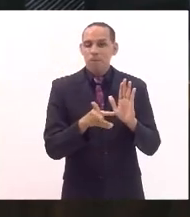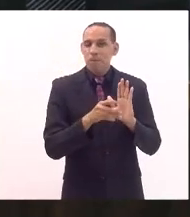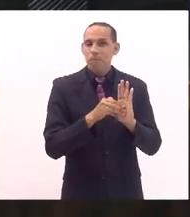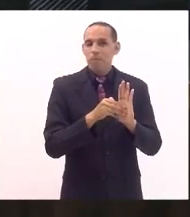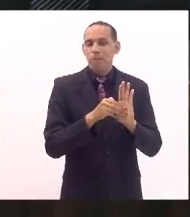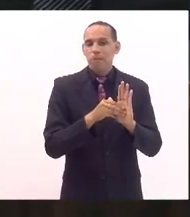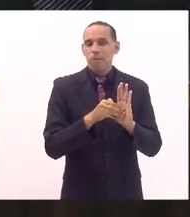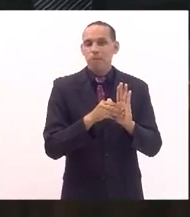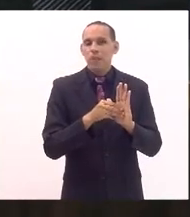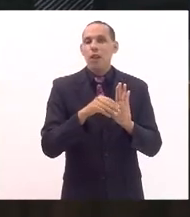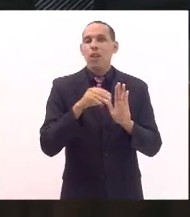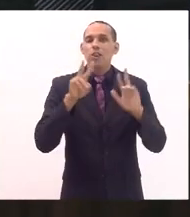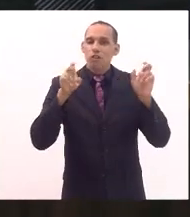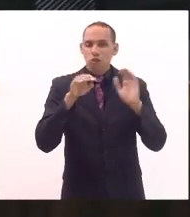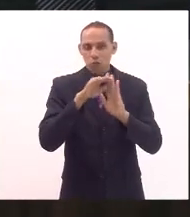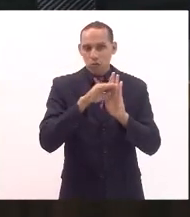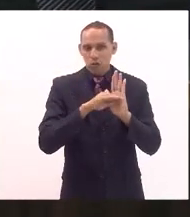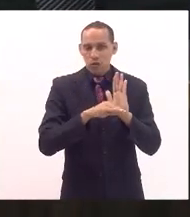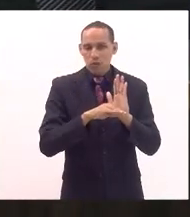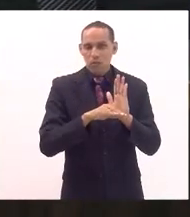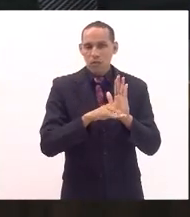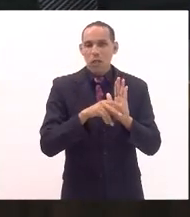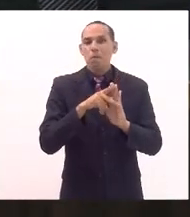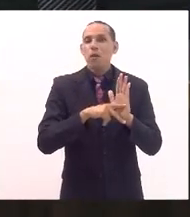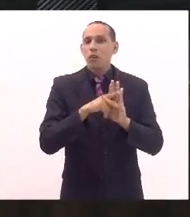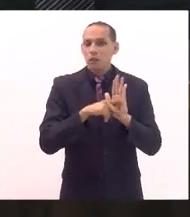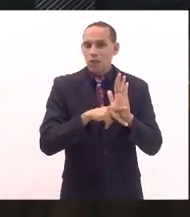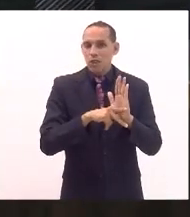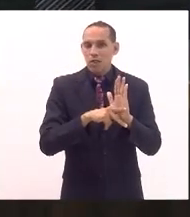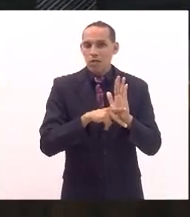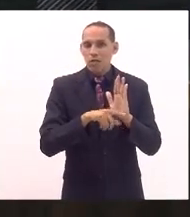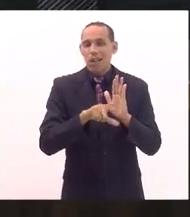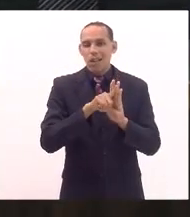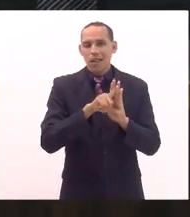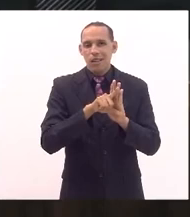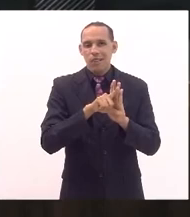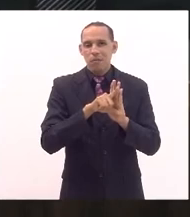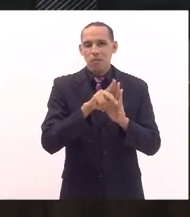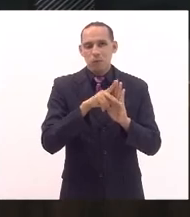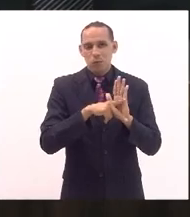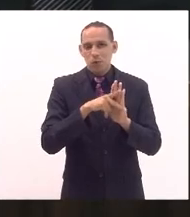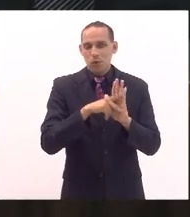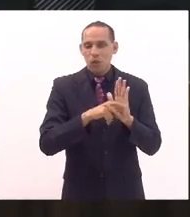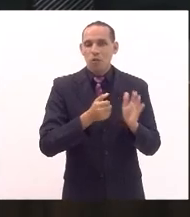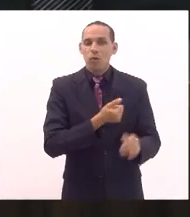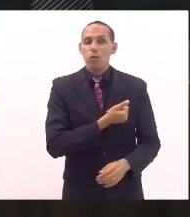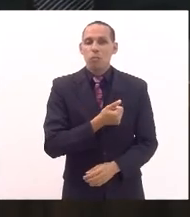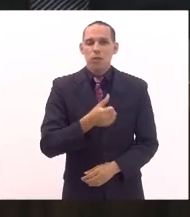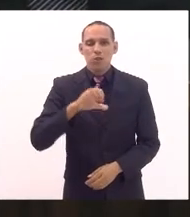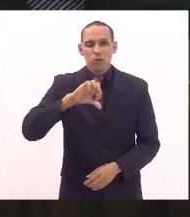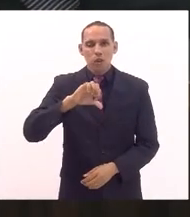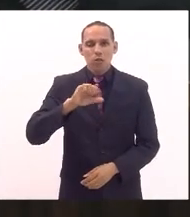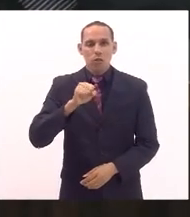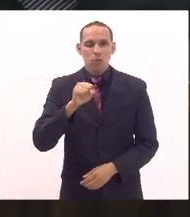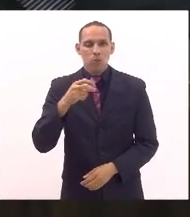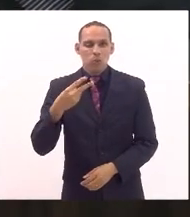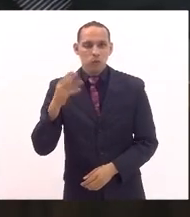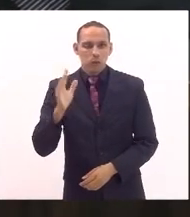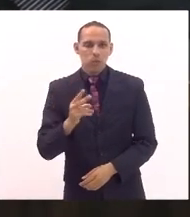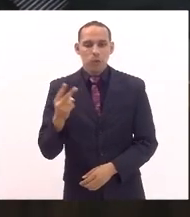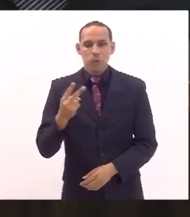na ordem do dia dos projetos de leis nº 98